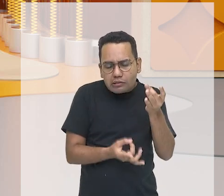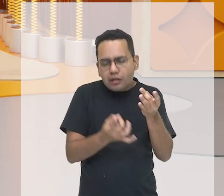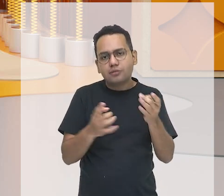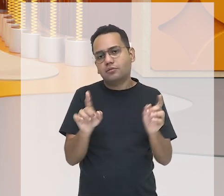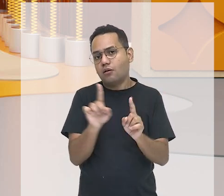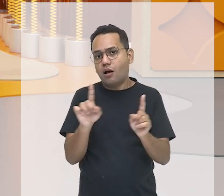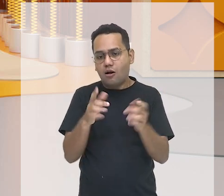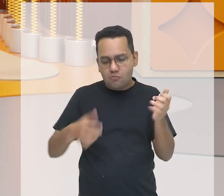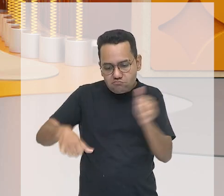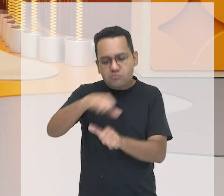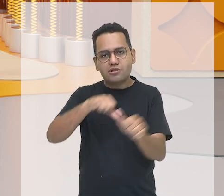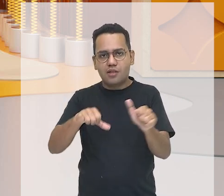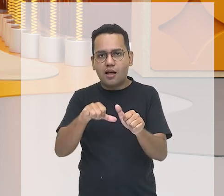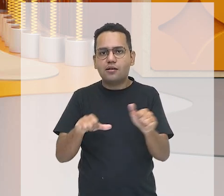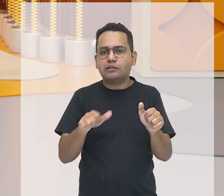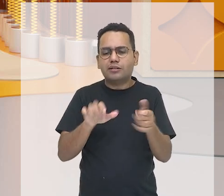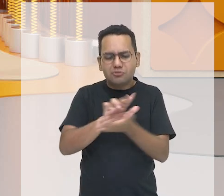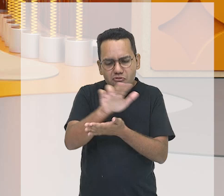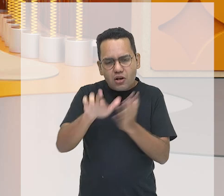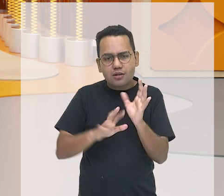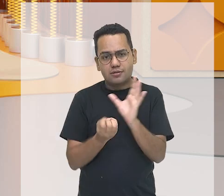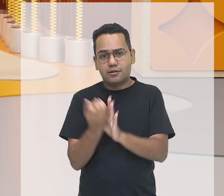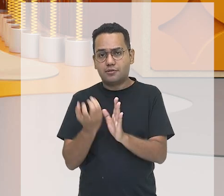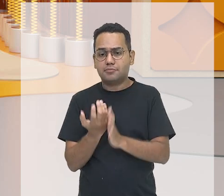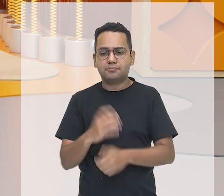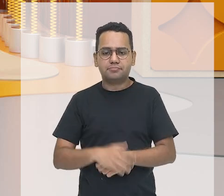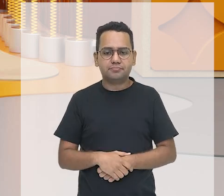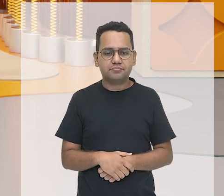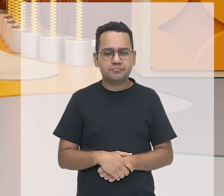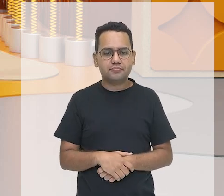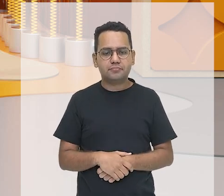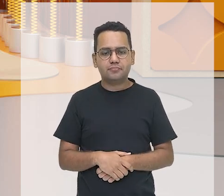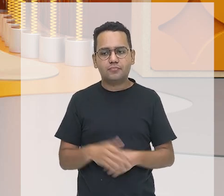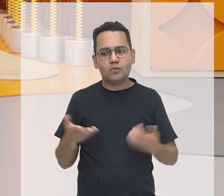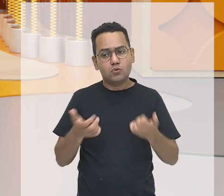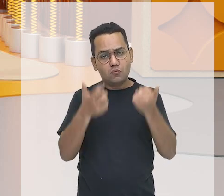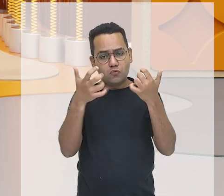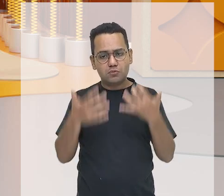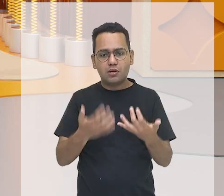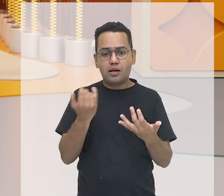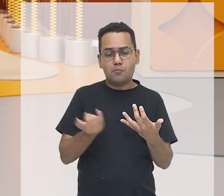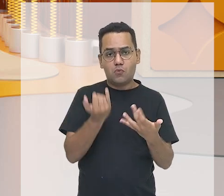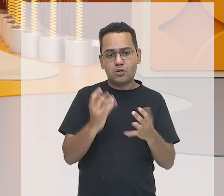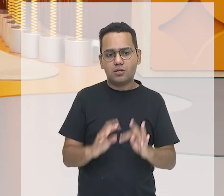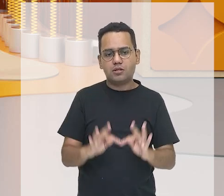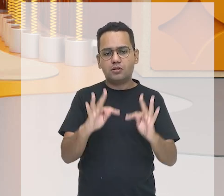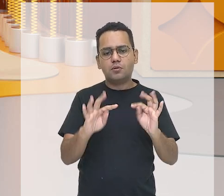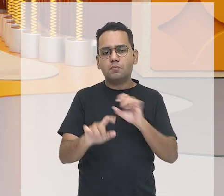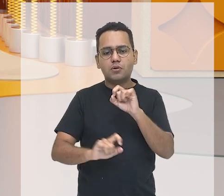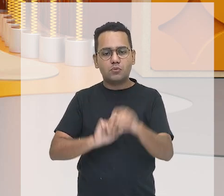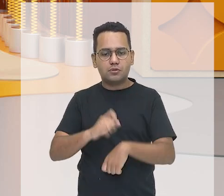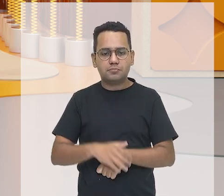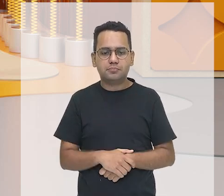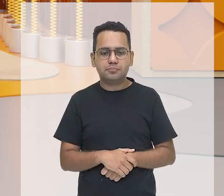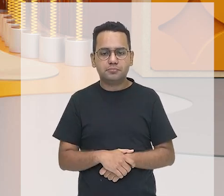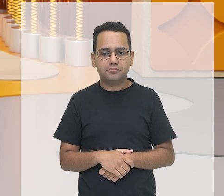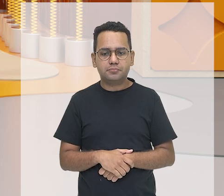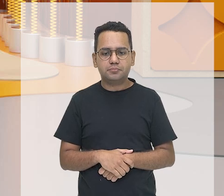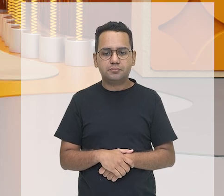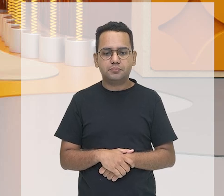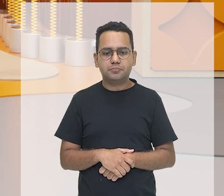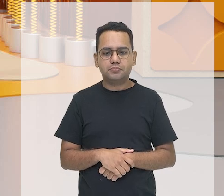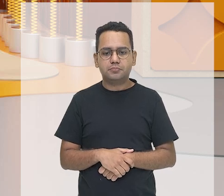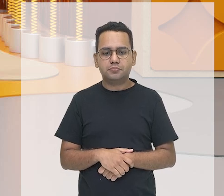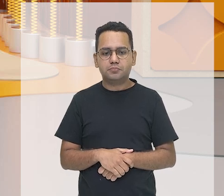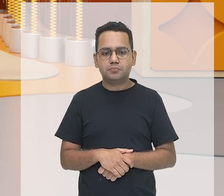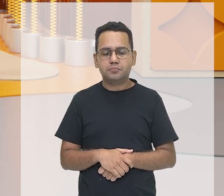isso, tá? Então, a gente vai explorar aí a importância da tecnologia para o quê? Para o crescimento econômico